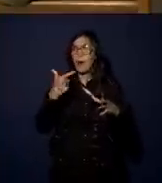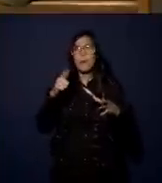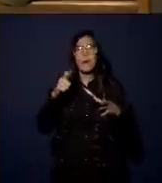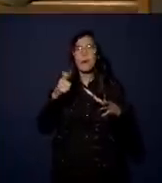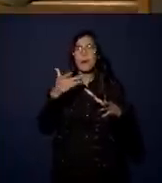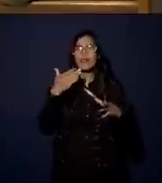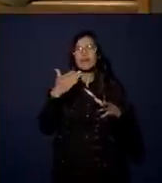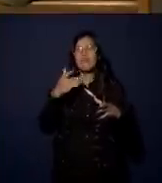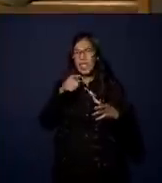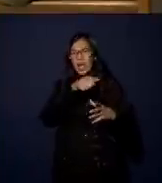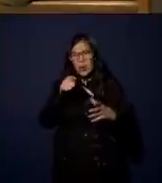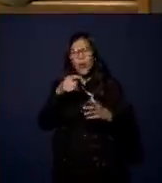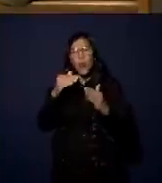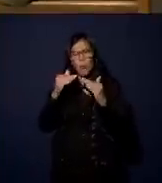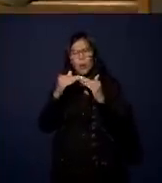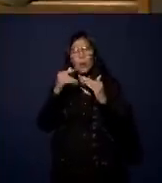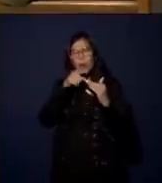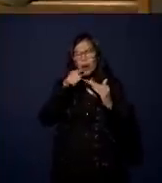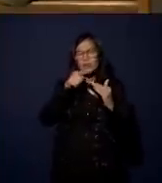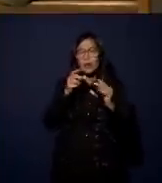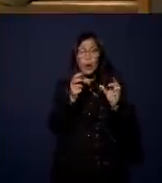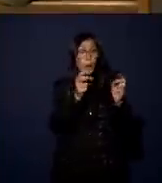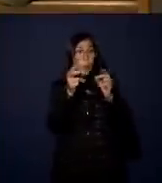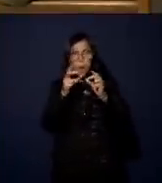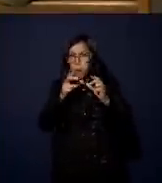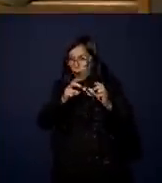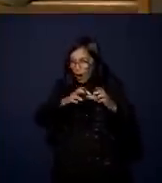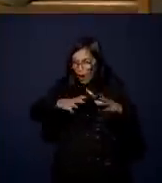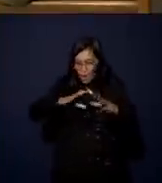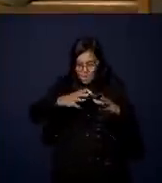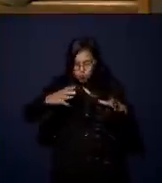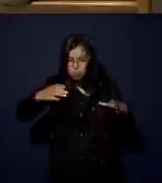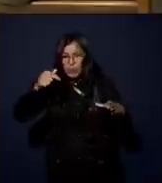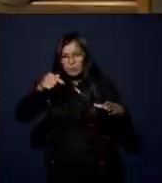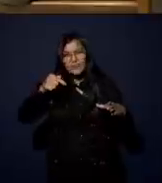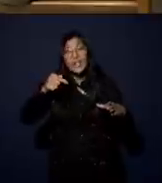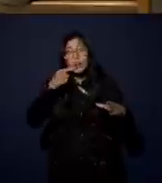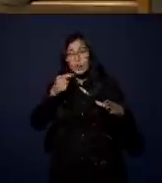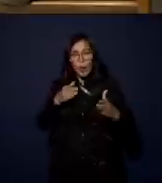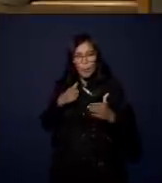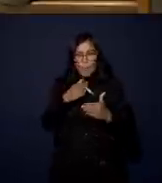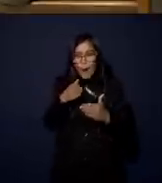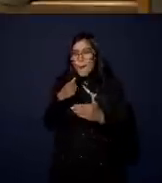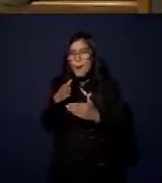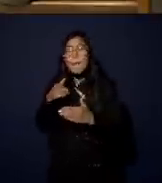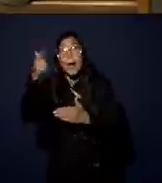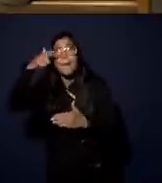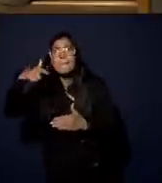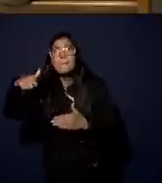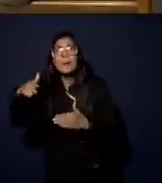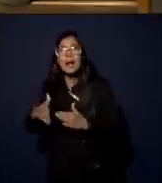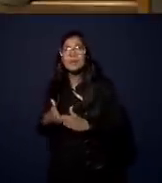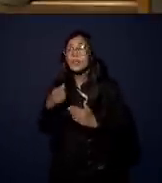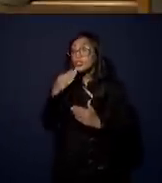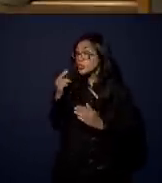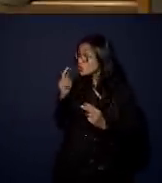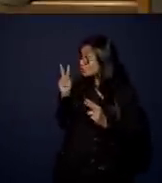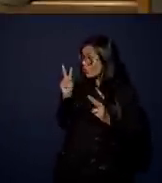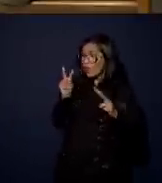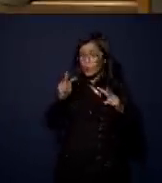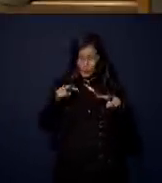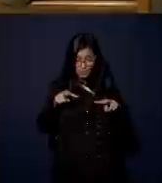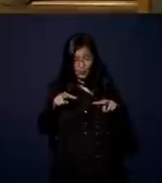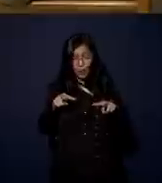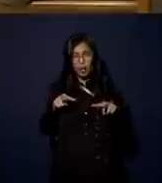concordo com estelio aqui o mercado é muito grande e é por isso dá aquela atividade desses players a gente olha com muito a humildade para todos